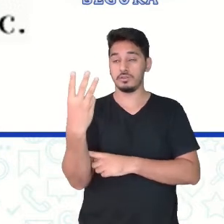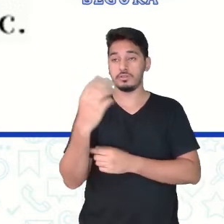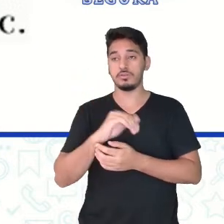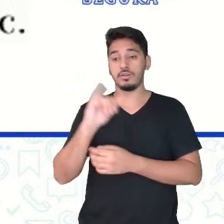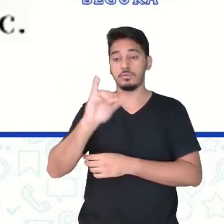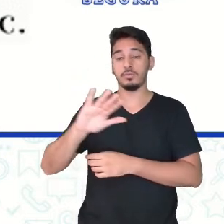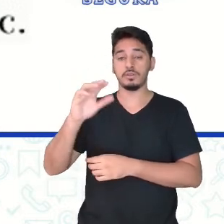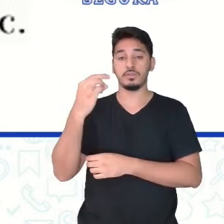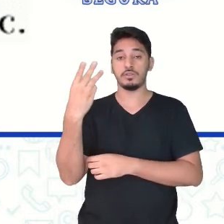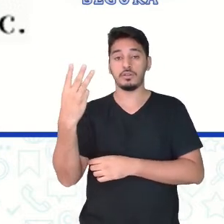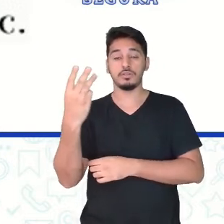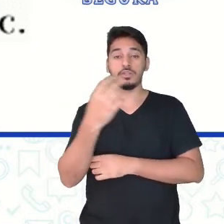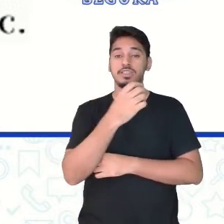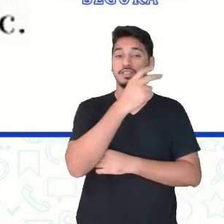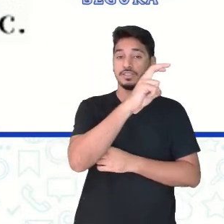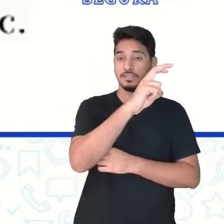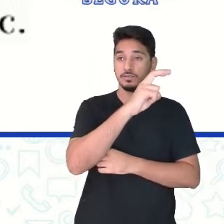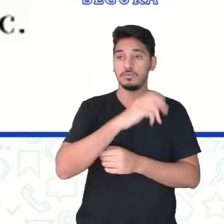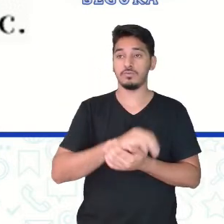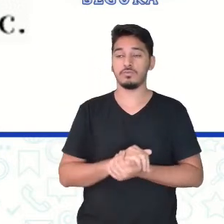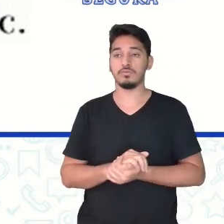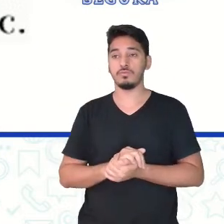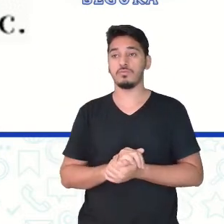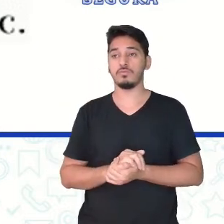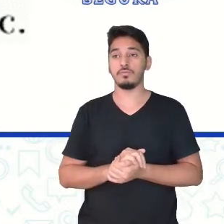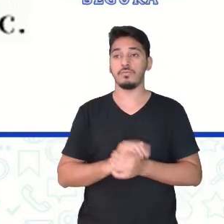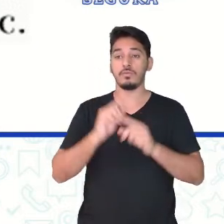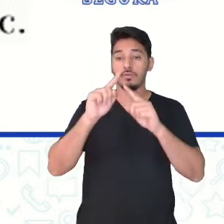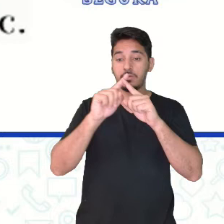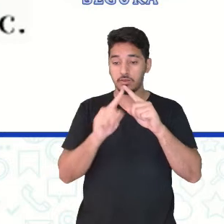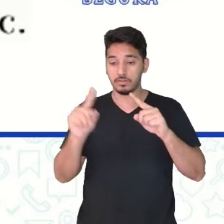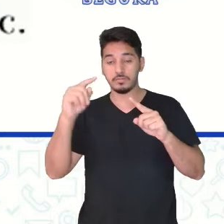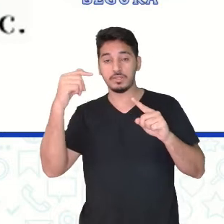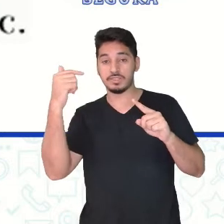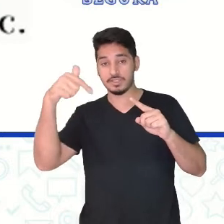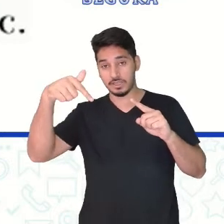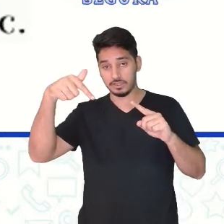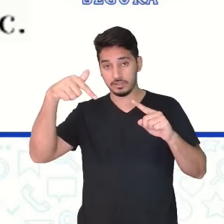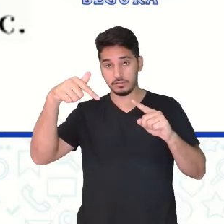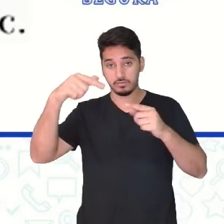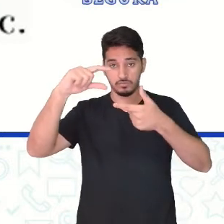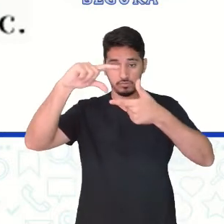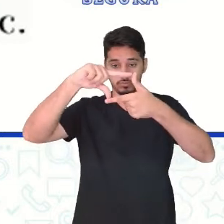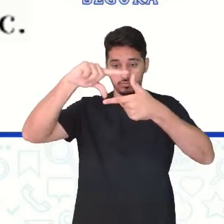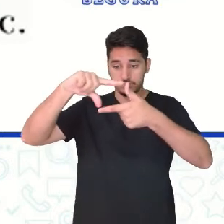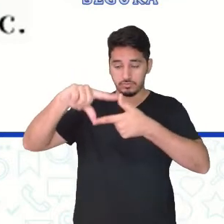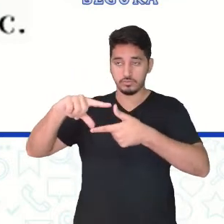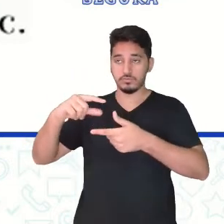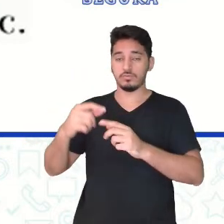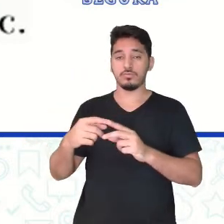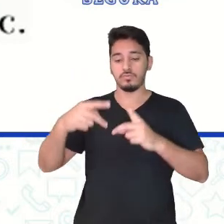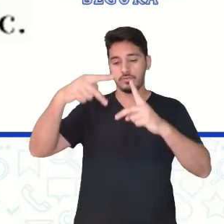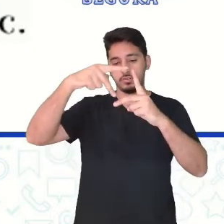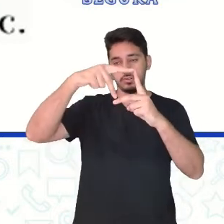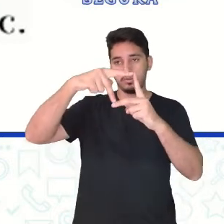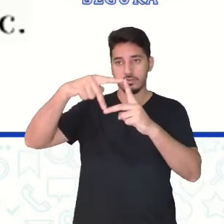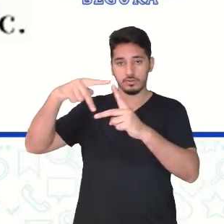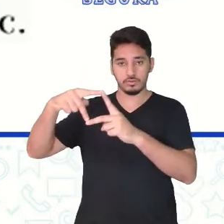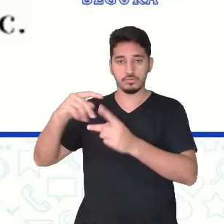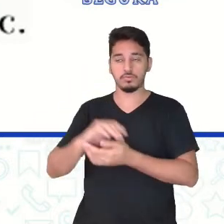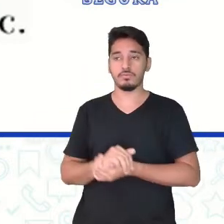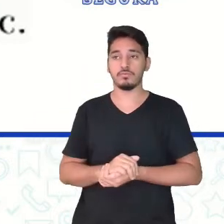a figura 3 tem 5 quadradinhos, a figura 4 tem 7 quadradinhos, já botou a quantidade ali embaixo,